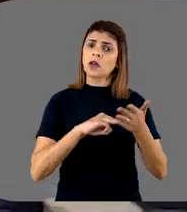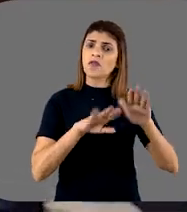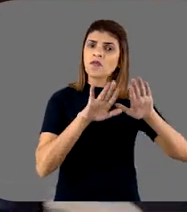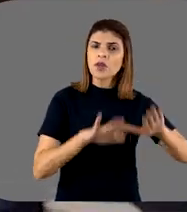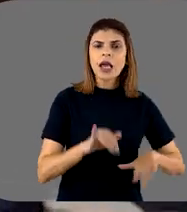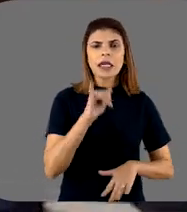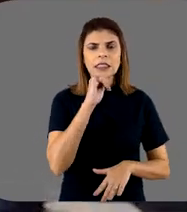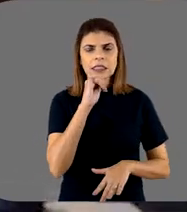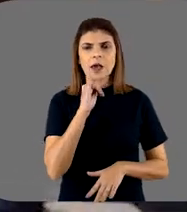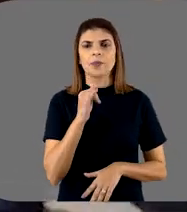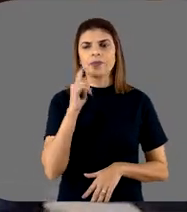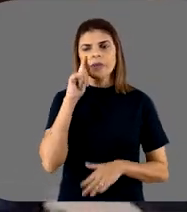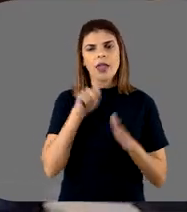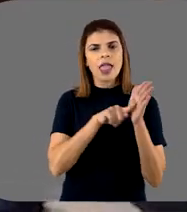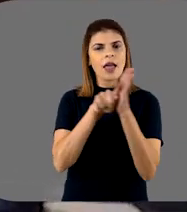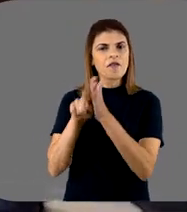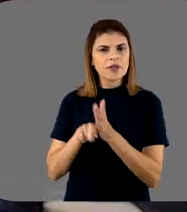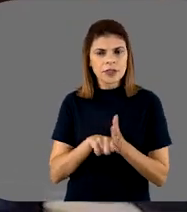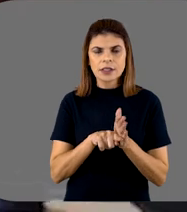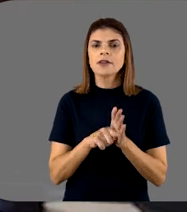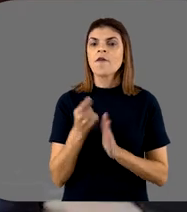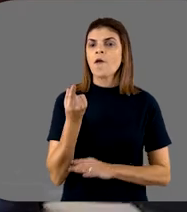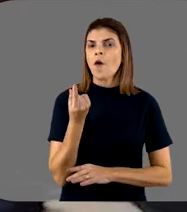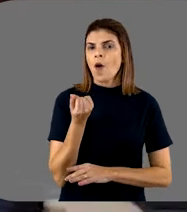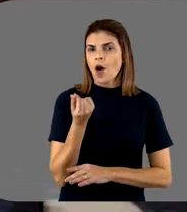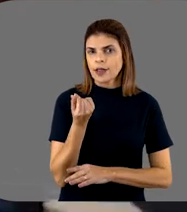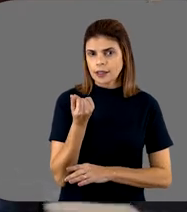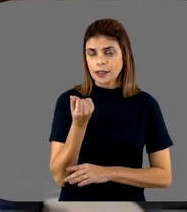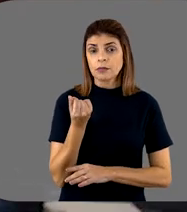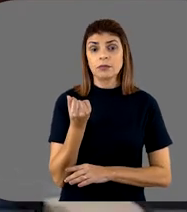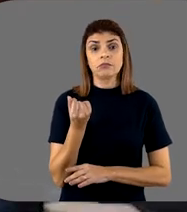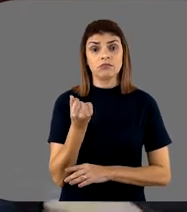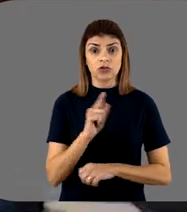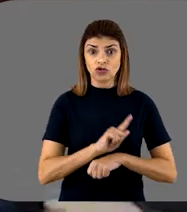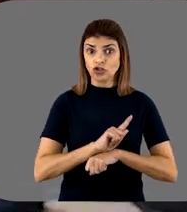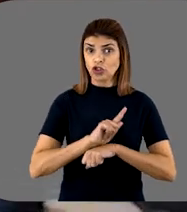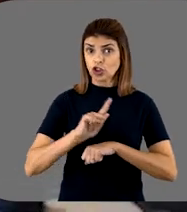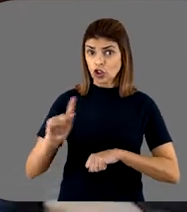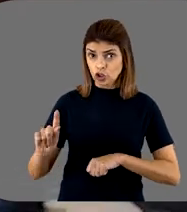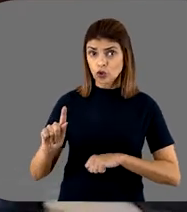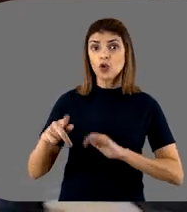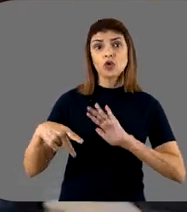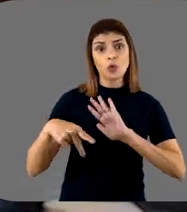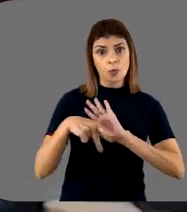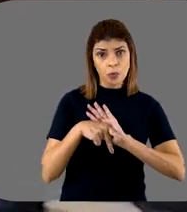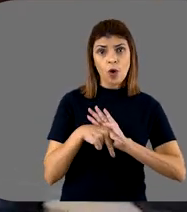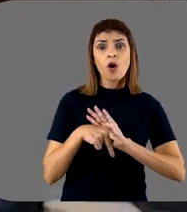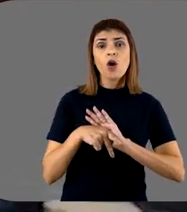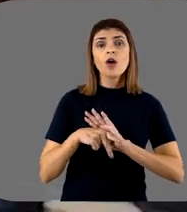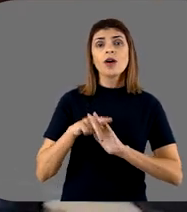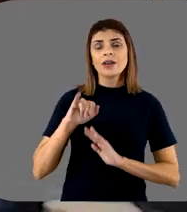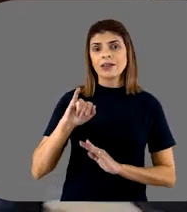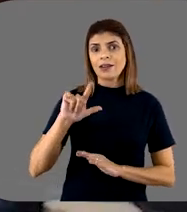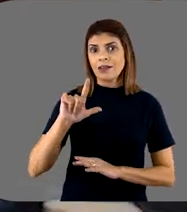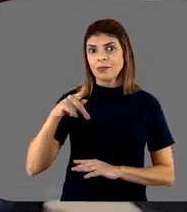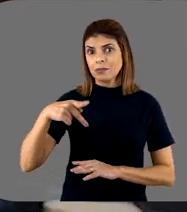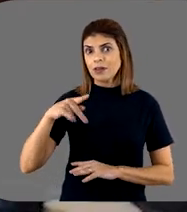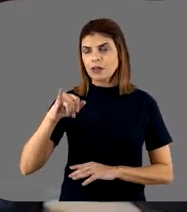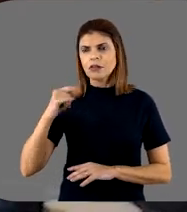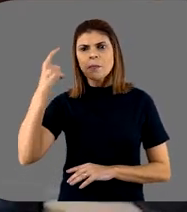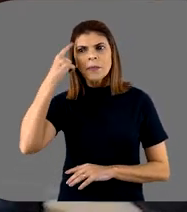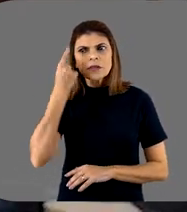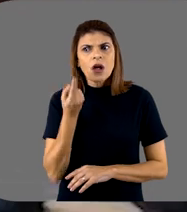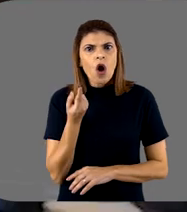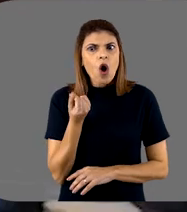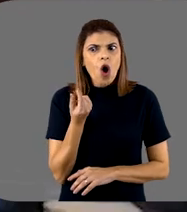né Por exemplo revisão orçamentária né o gestores das ilpi eles tiveram todos nós tivemos que